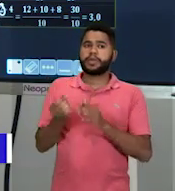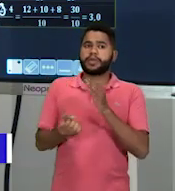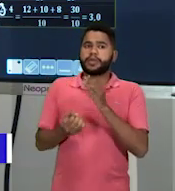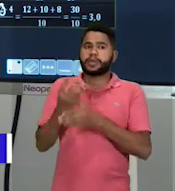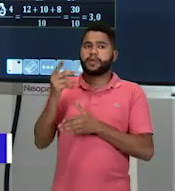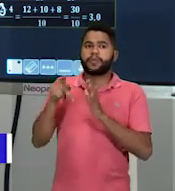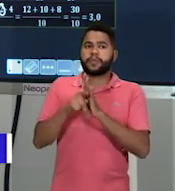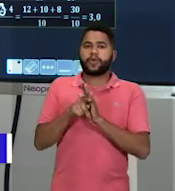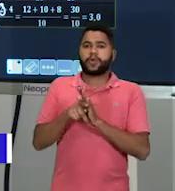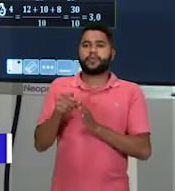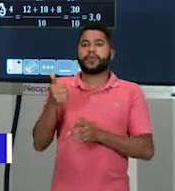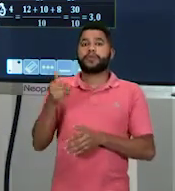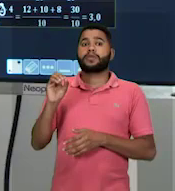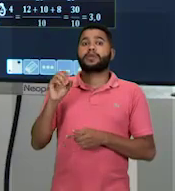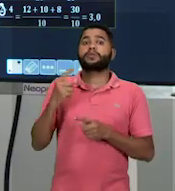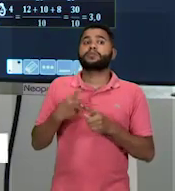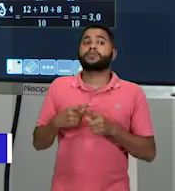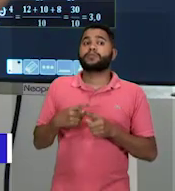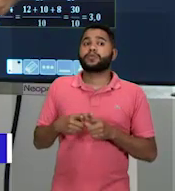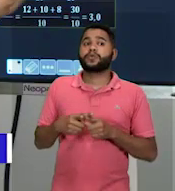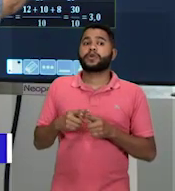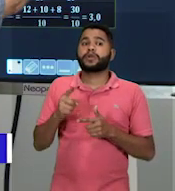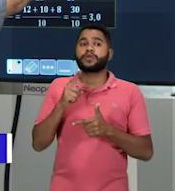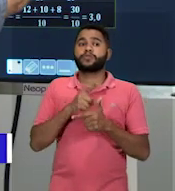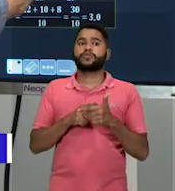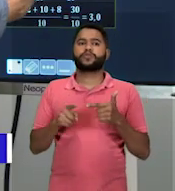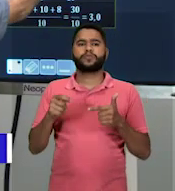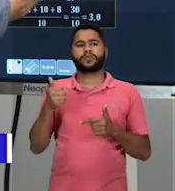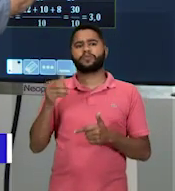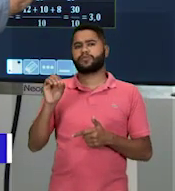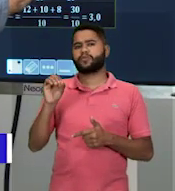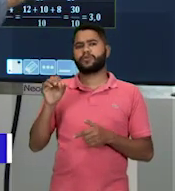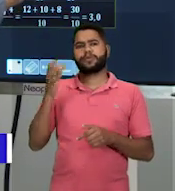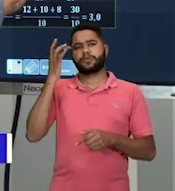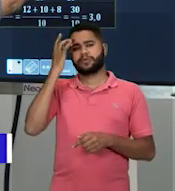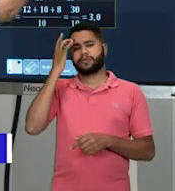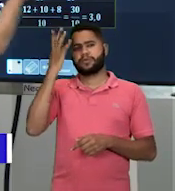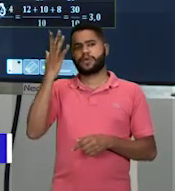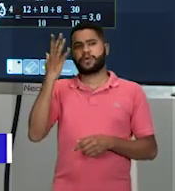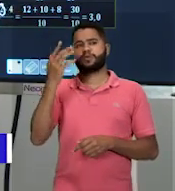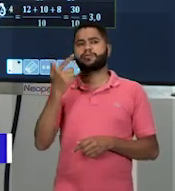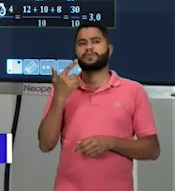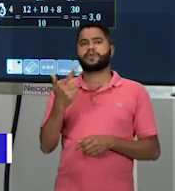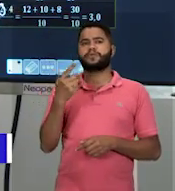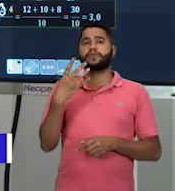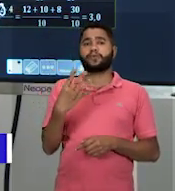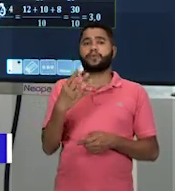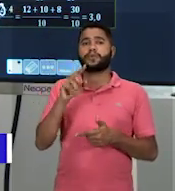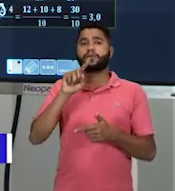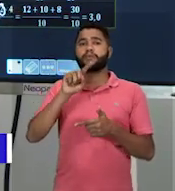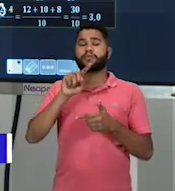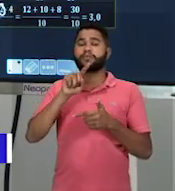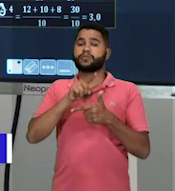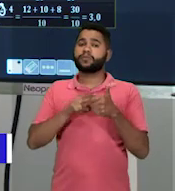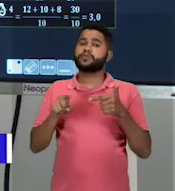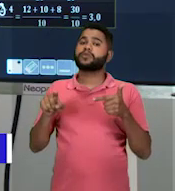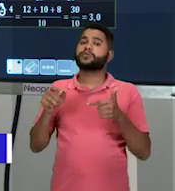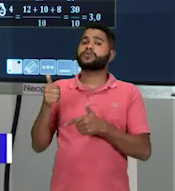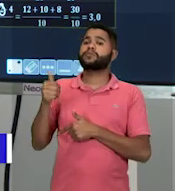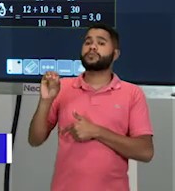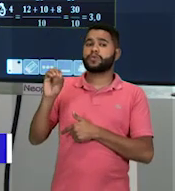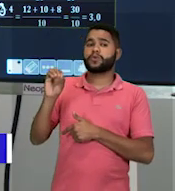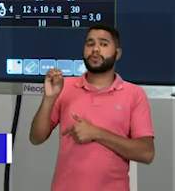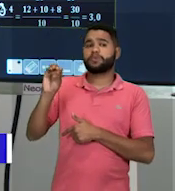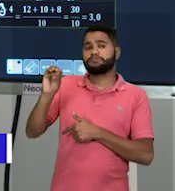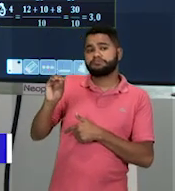pesos somando 10. Por quê? Dividir por 10 é muito fácil. Né? 24 dividido por 10, você chega a vírgula, uma casa